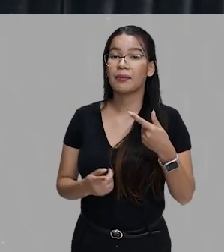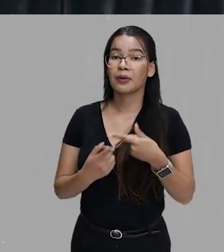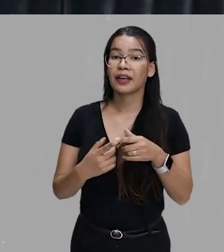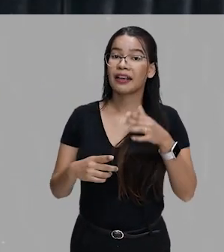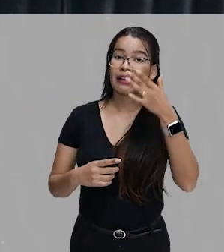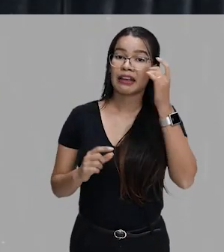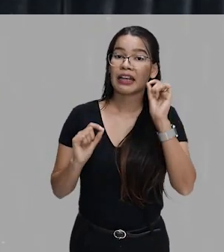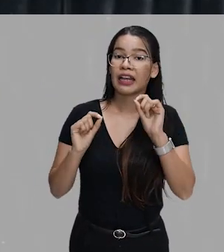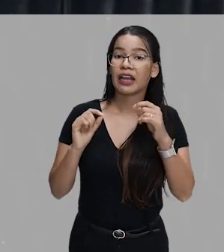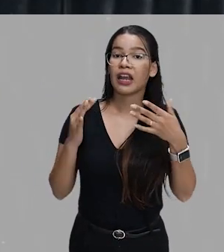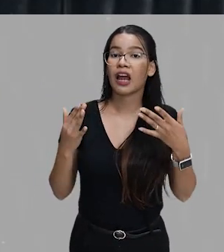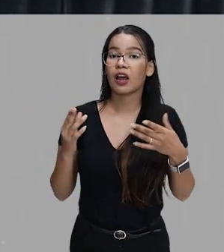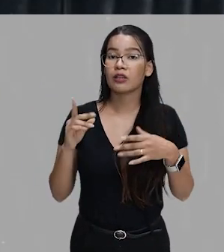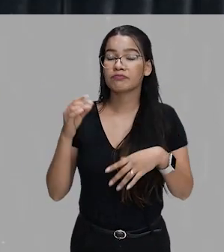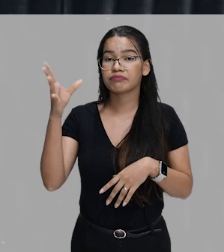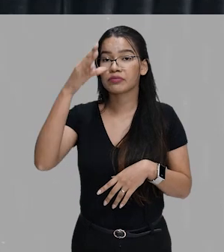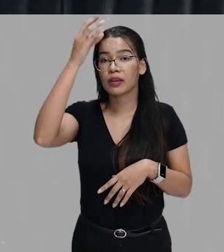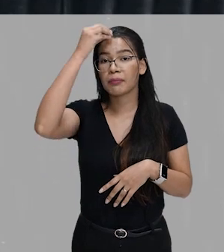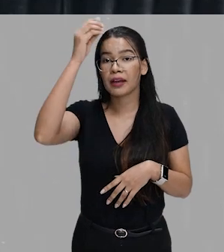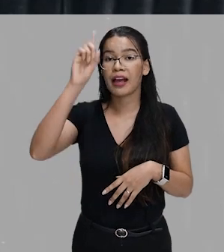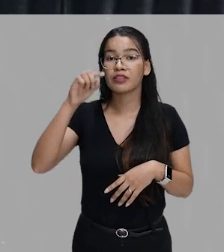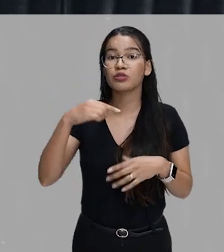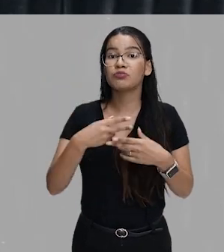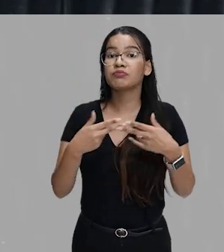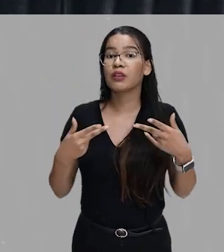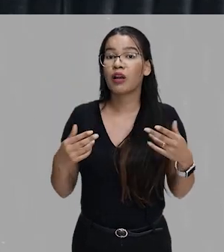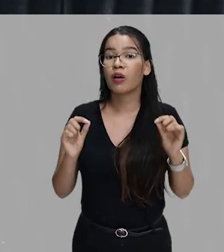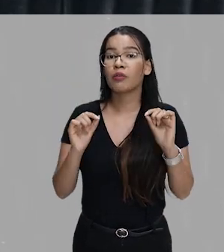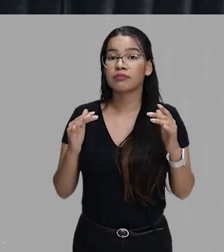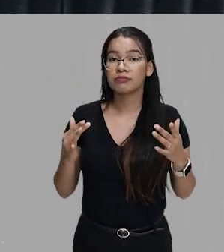Tá faltando um complemento aqui. É uma oração